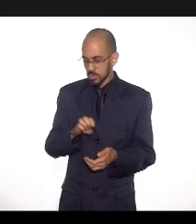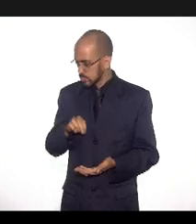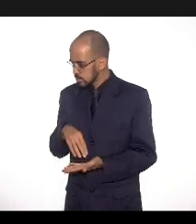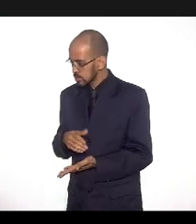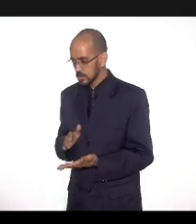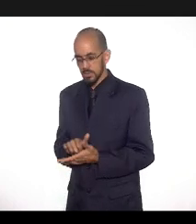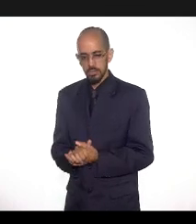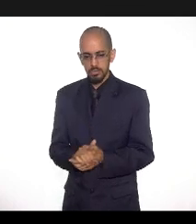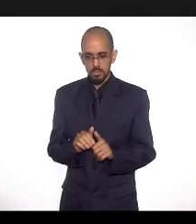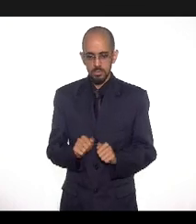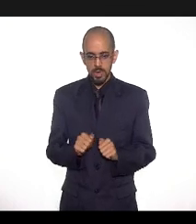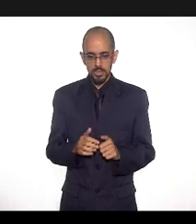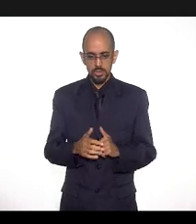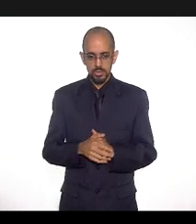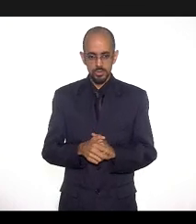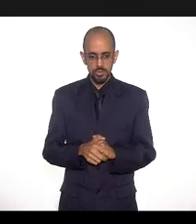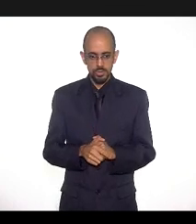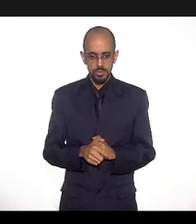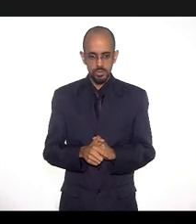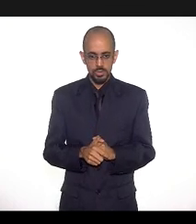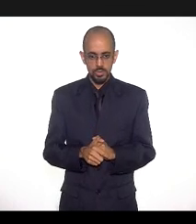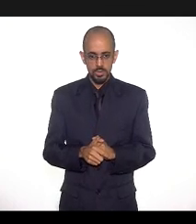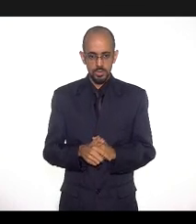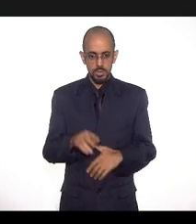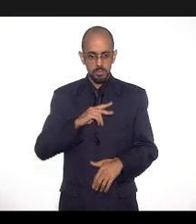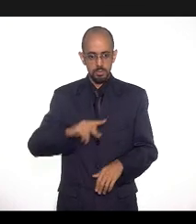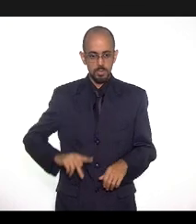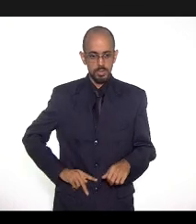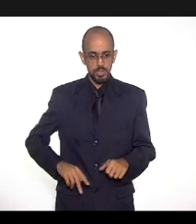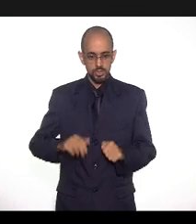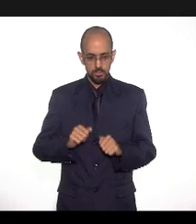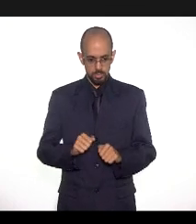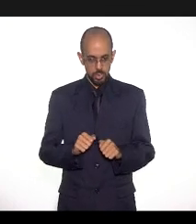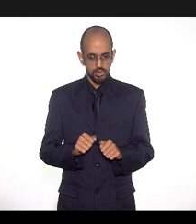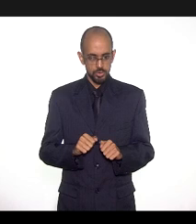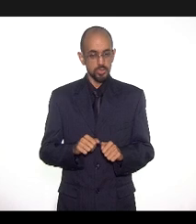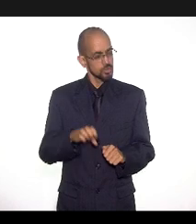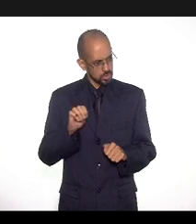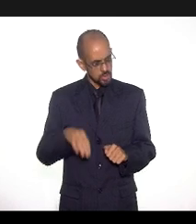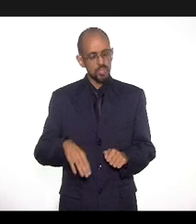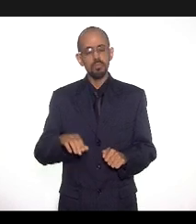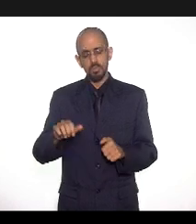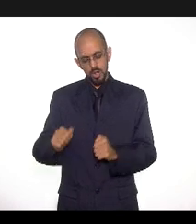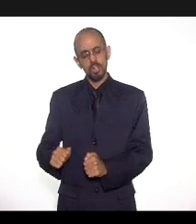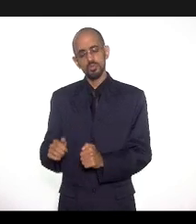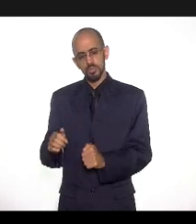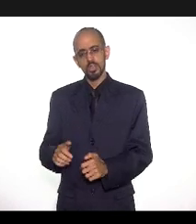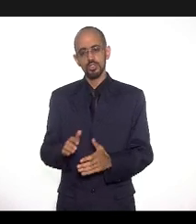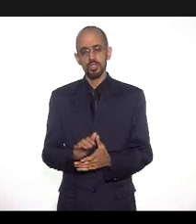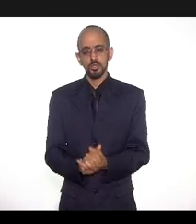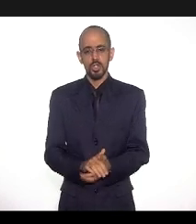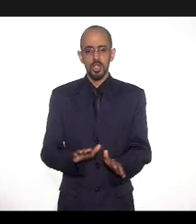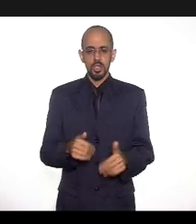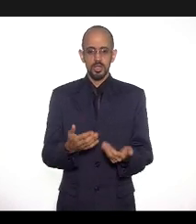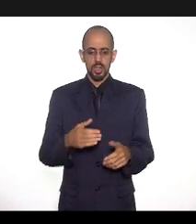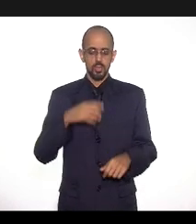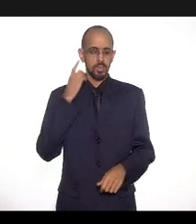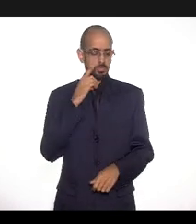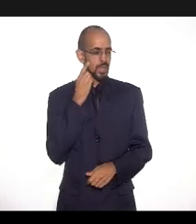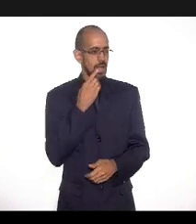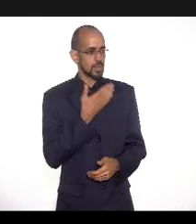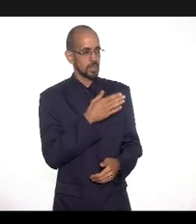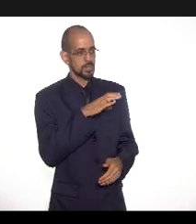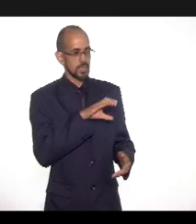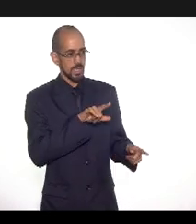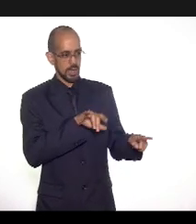presidente? Presidente Márcio Pacheco, posso fazer uma parte, deputada Sérgio Jordão? Parte, deputado Valdez. Breve, deputada Sérgio Jordão, assim,